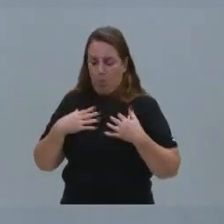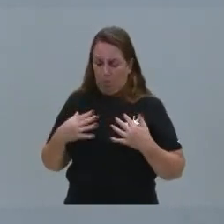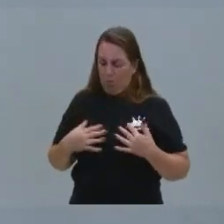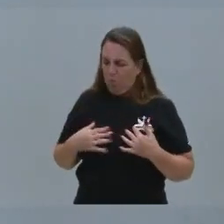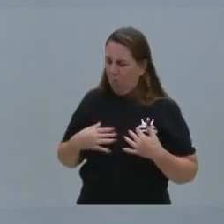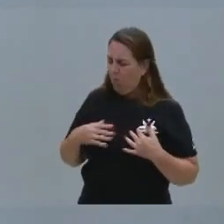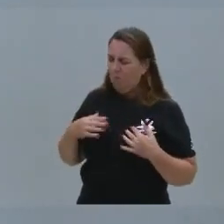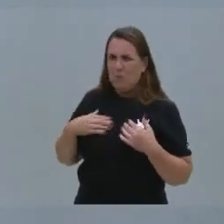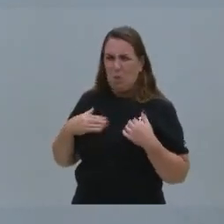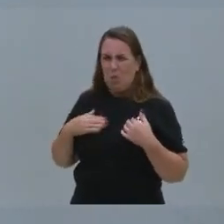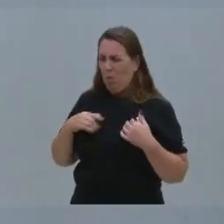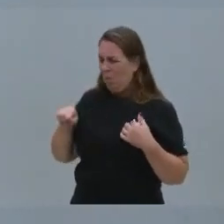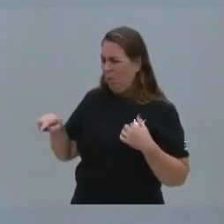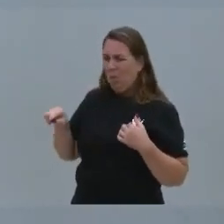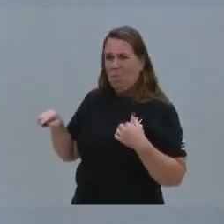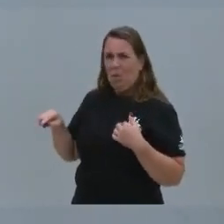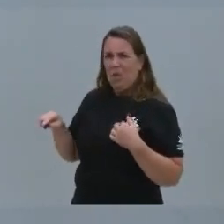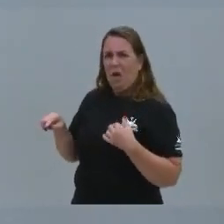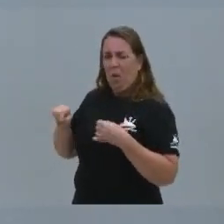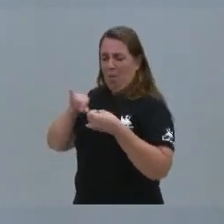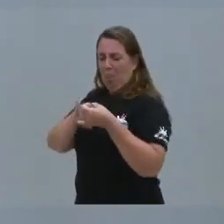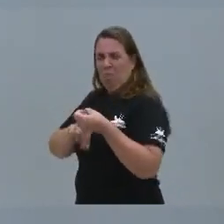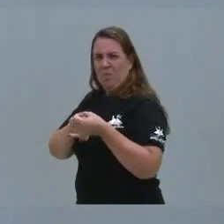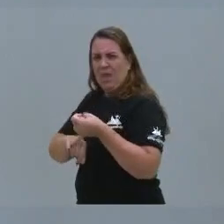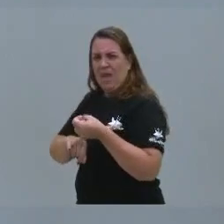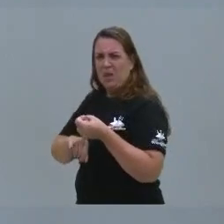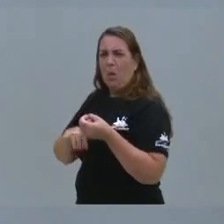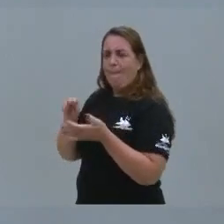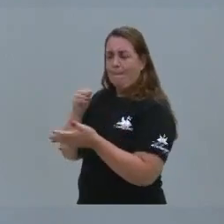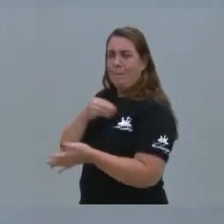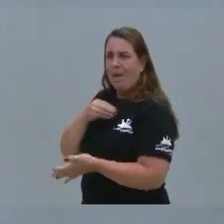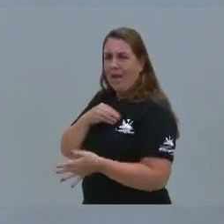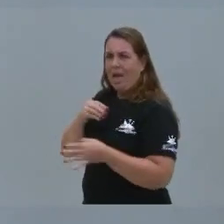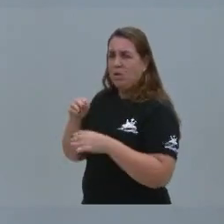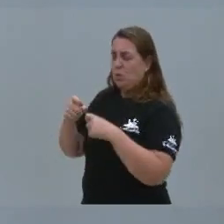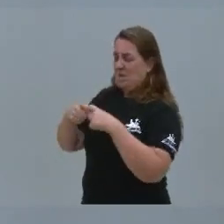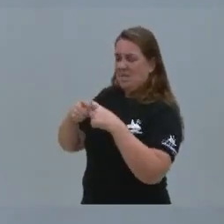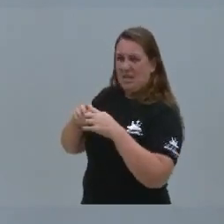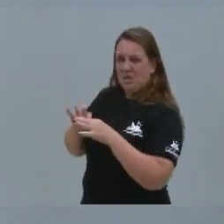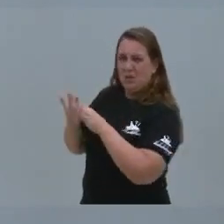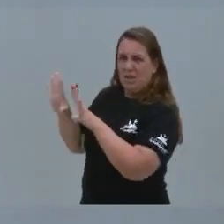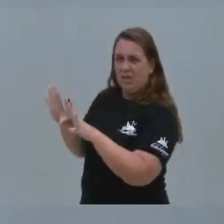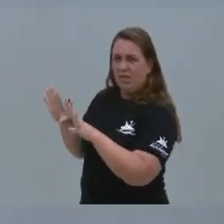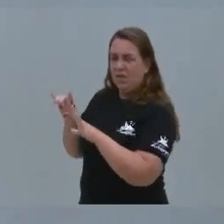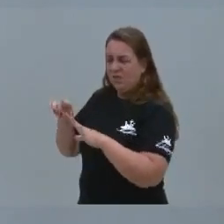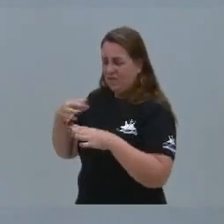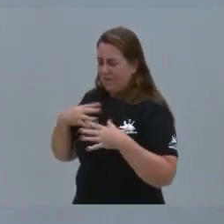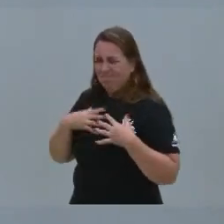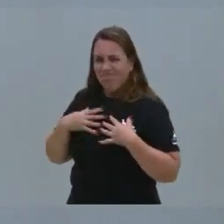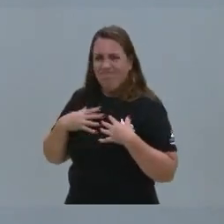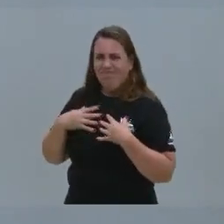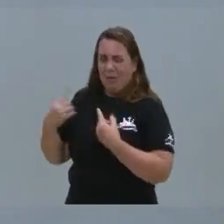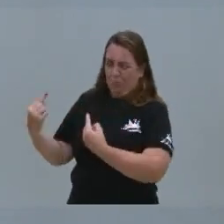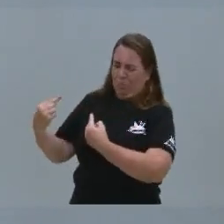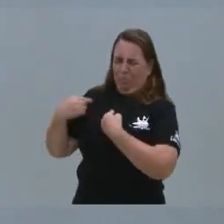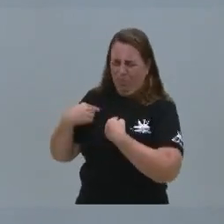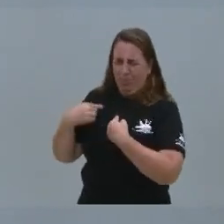ao adultério e à fornicação, você ofende a parte do teu corpo que é